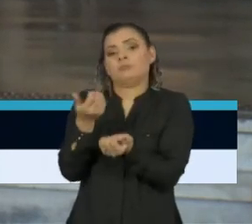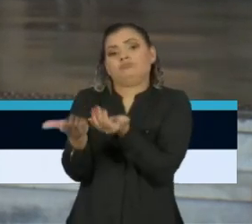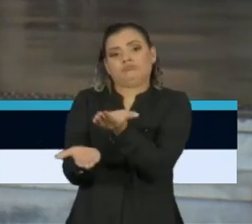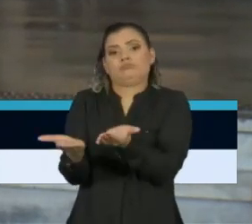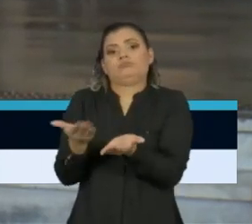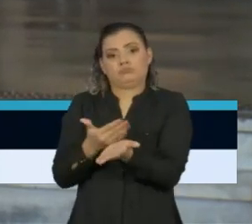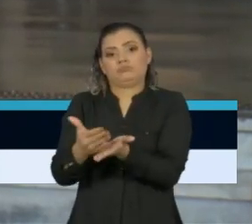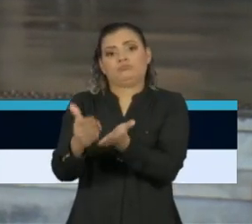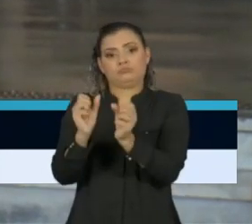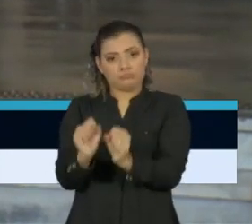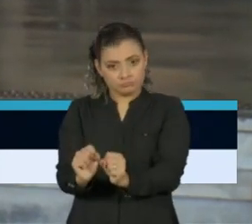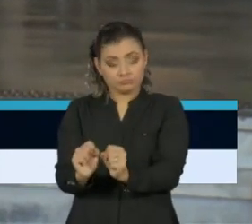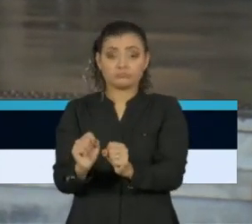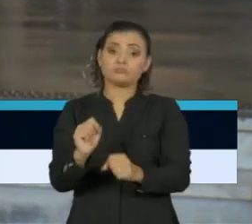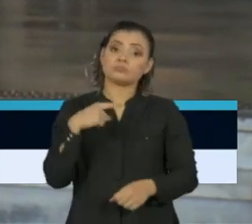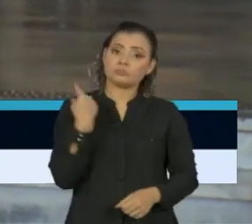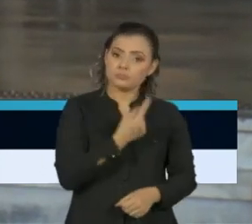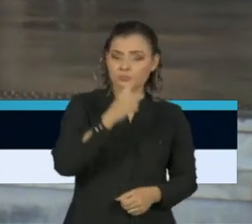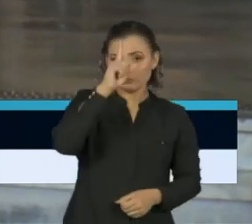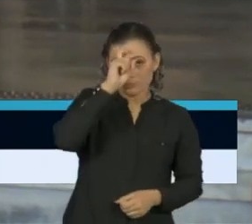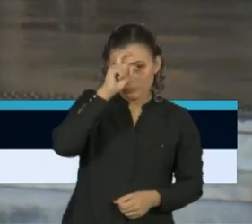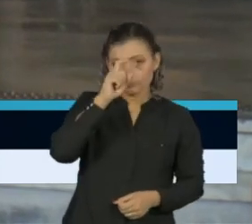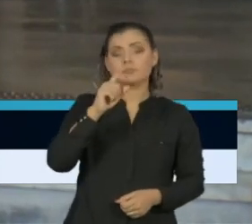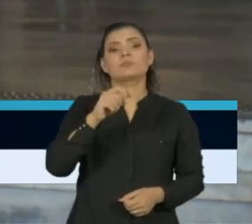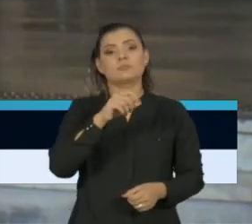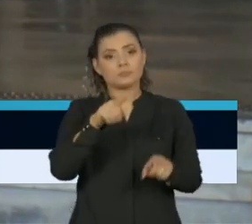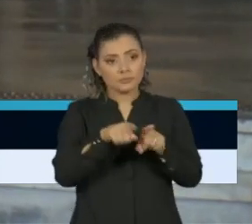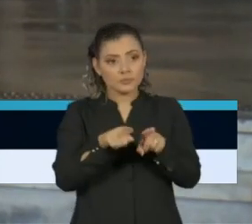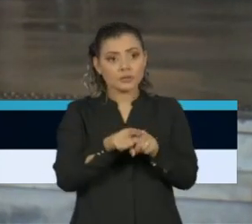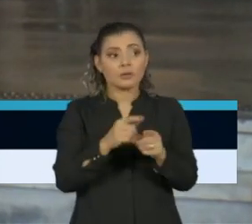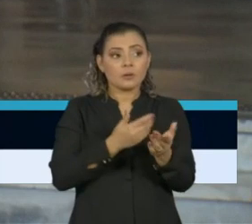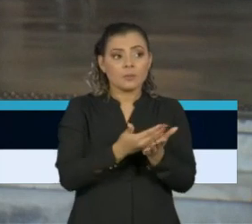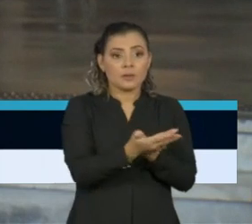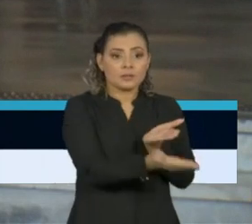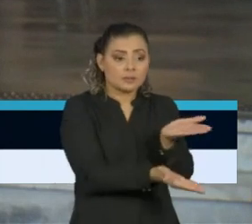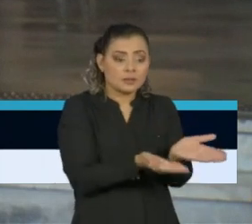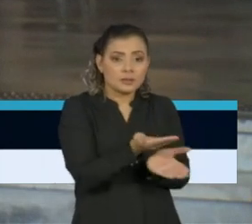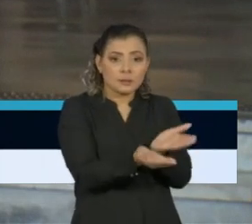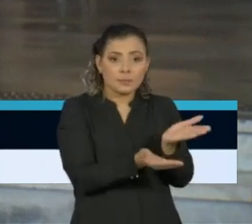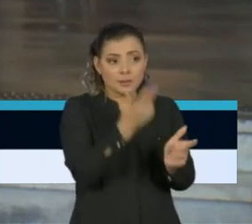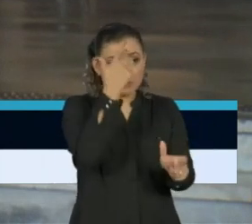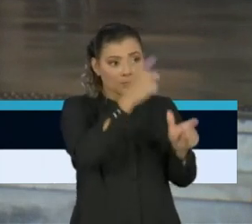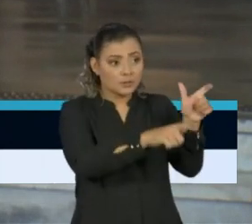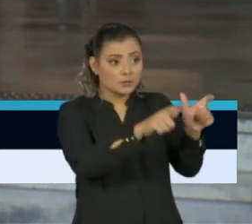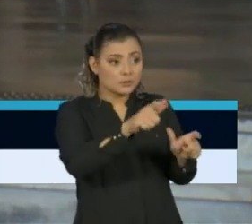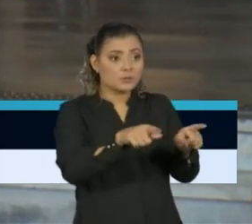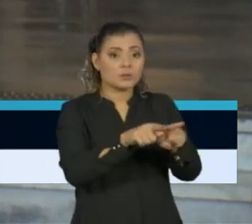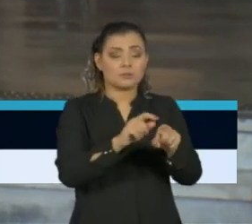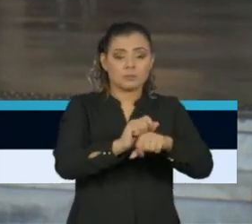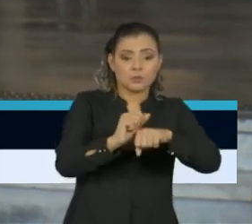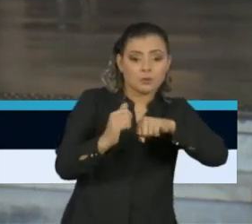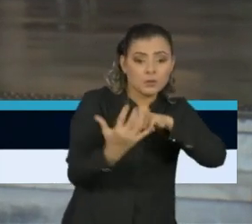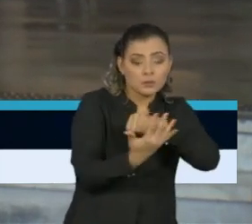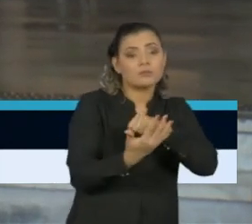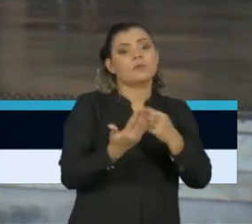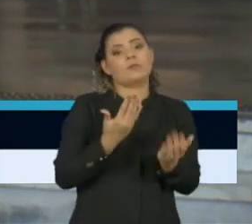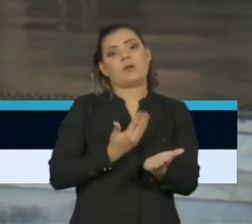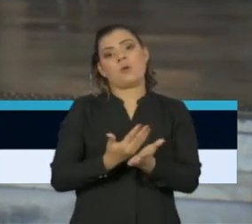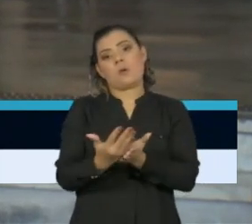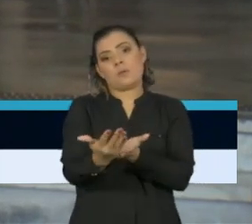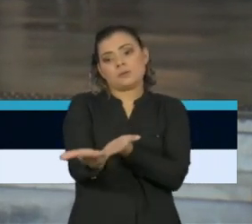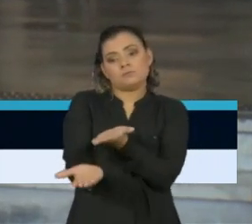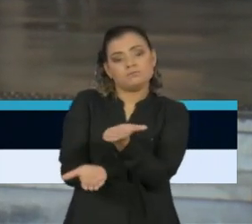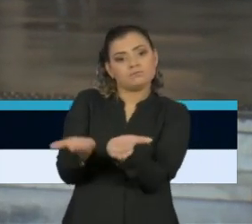Saúde, nos nossos hospitais municipais que tratam pacientes com coronavírus, vão passar a